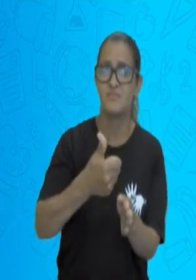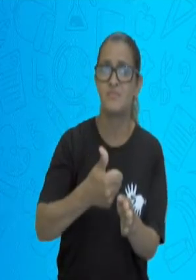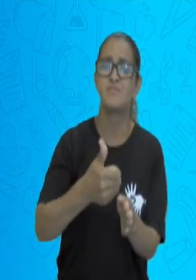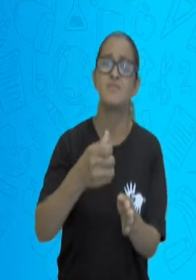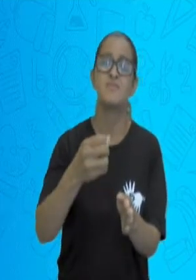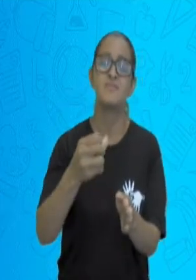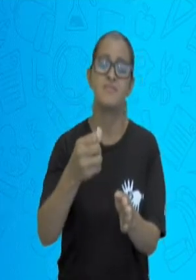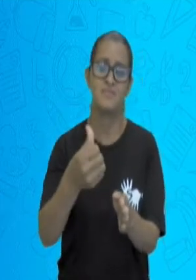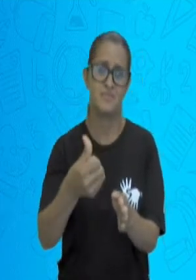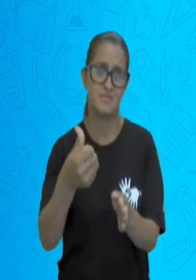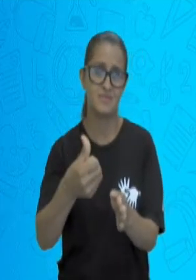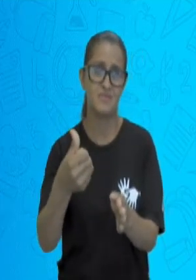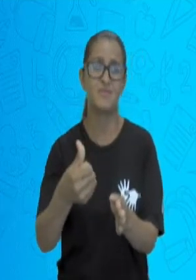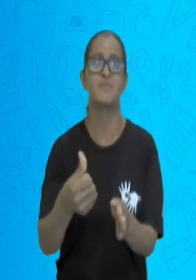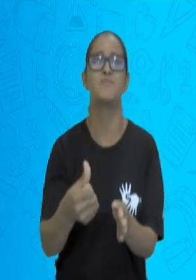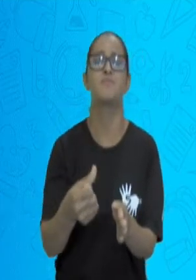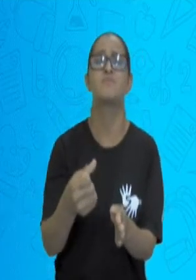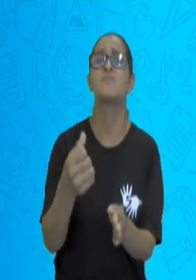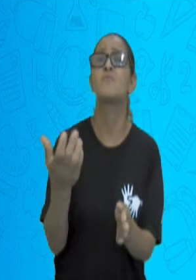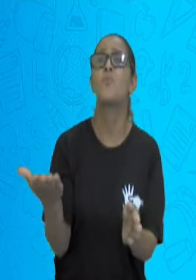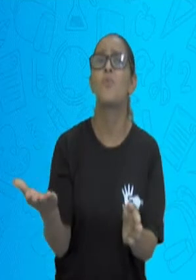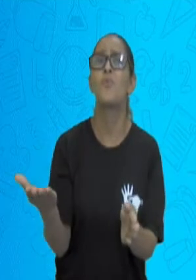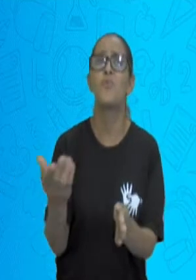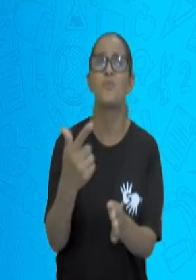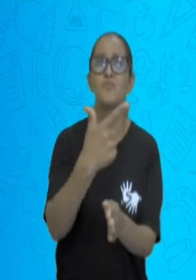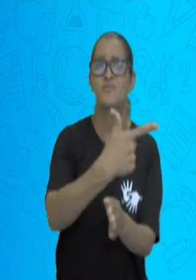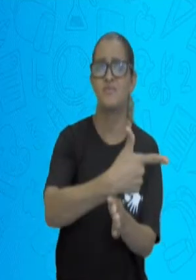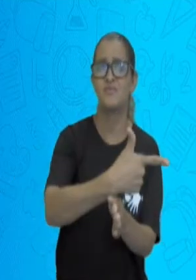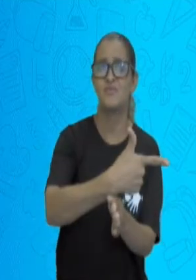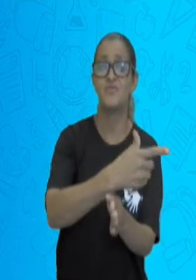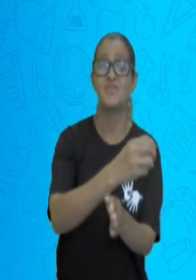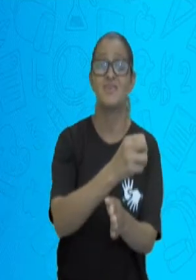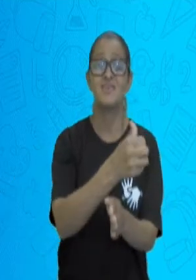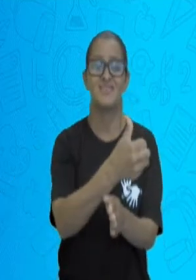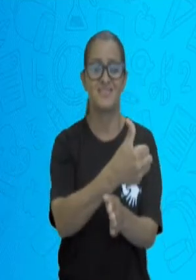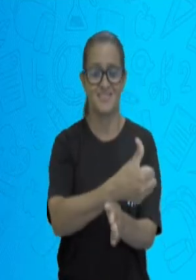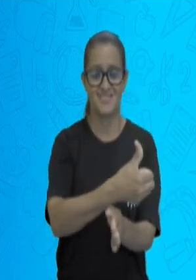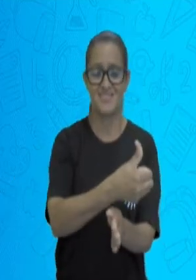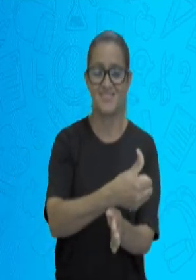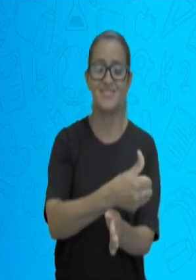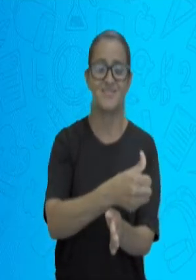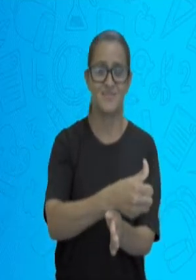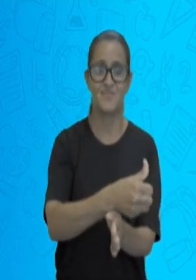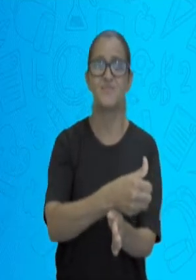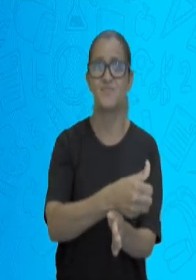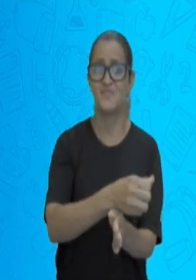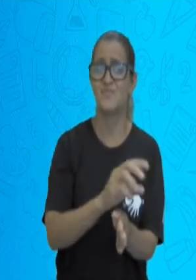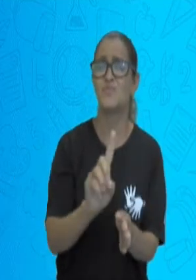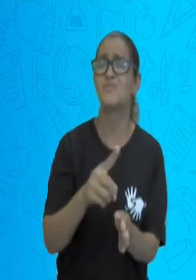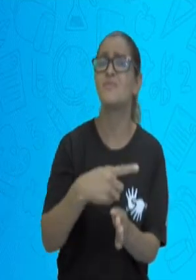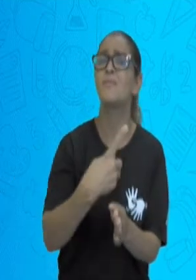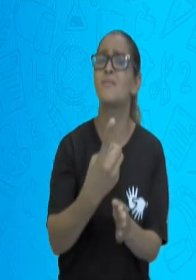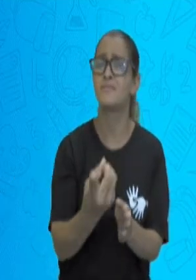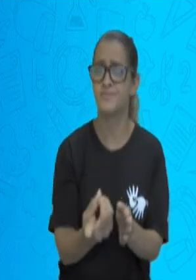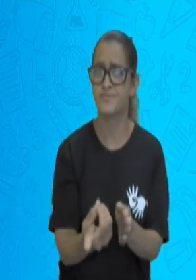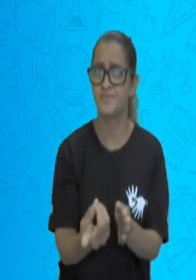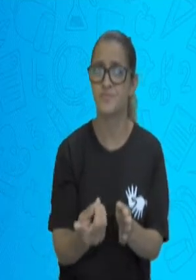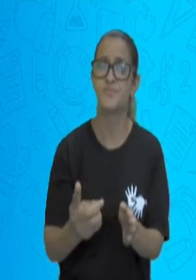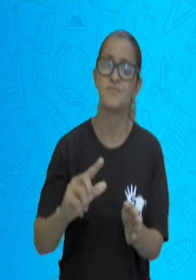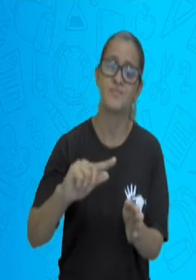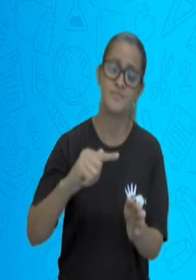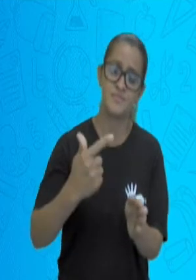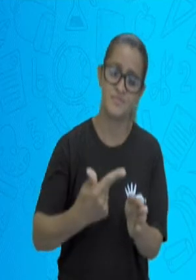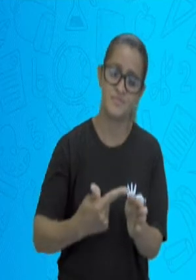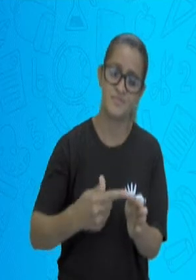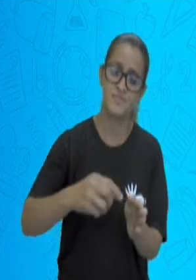E o número 27? O que vem antes, o antecessor, é o 26. E o